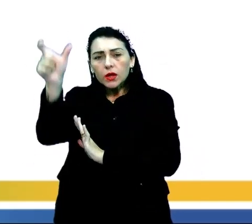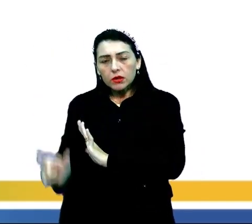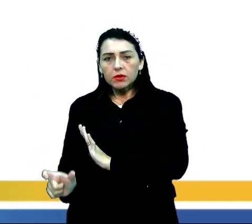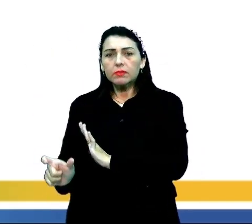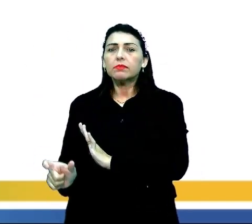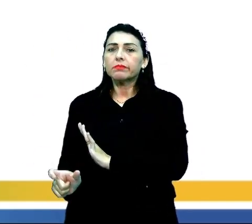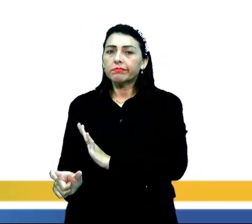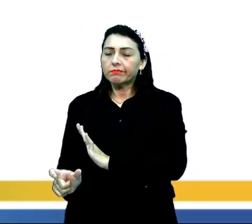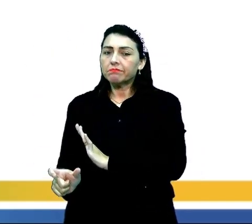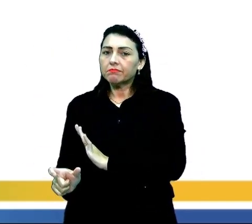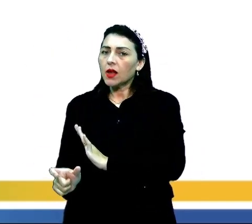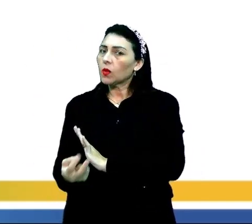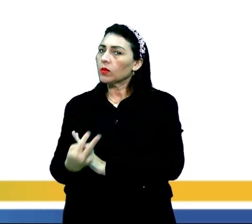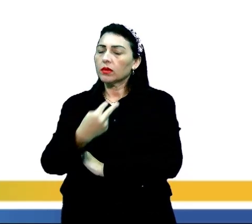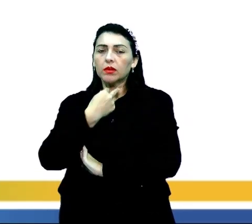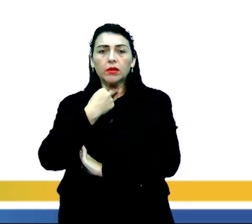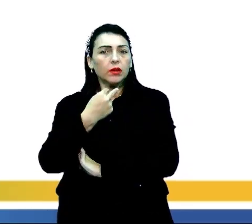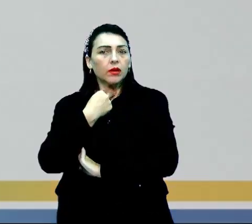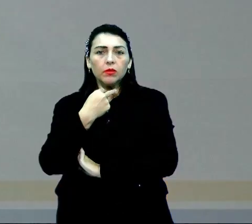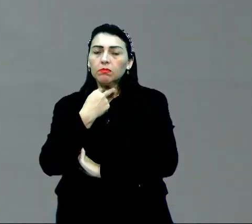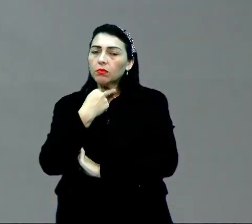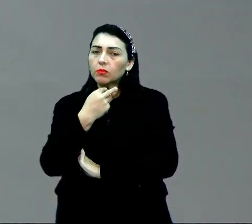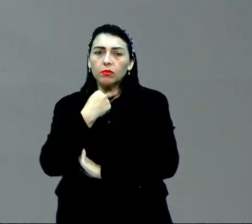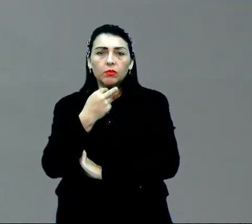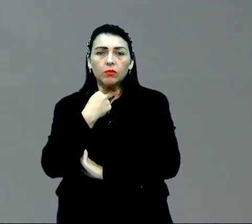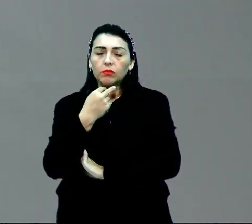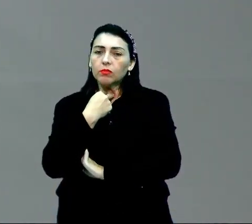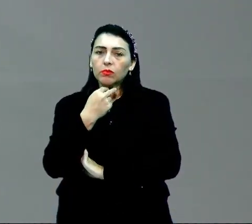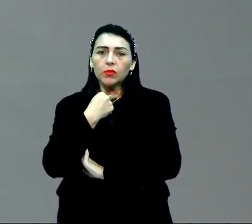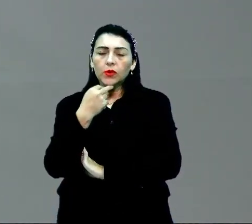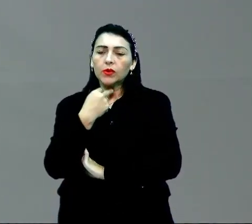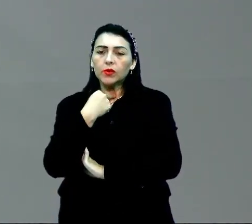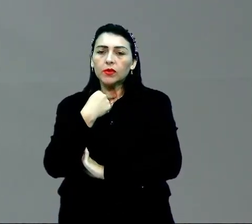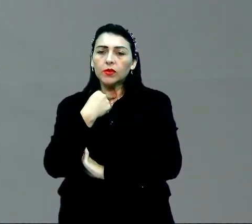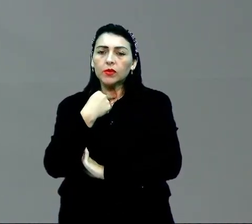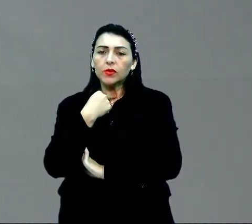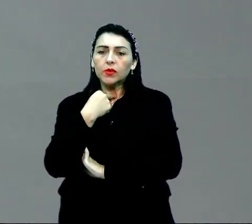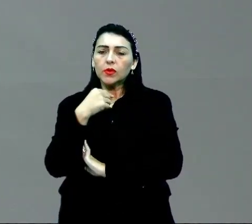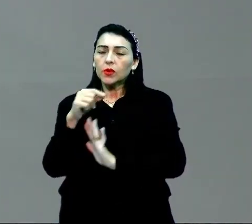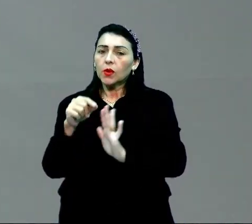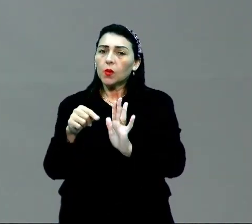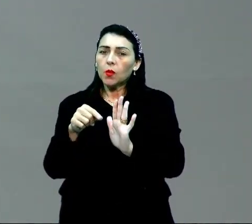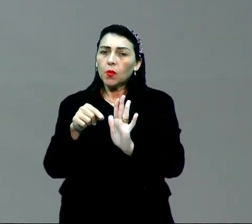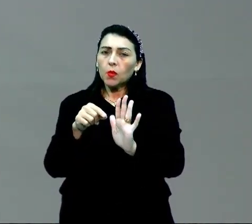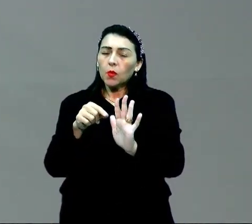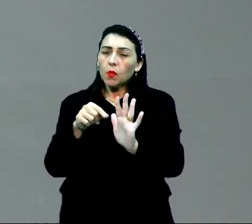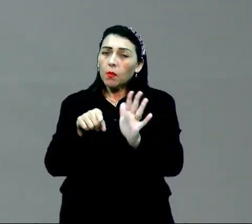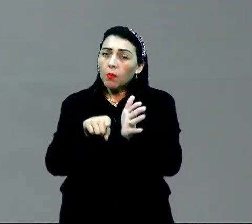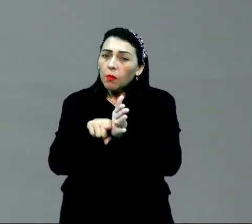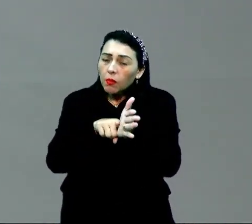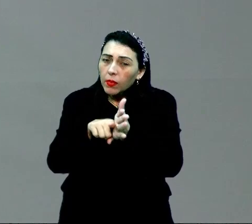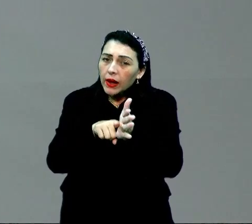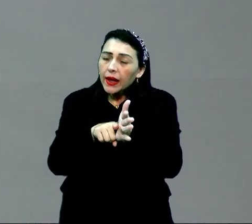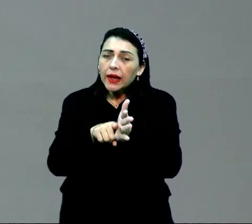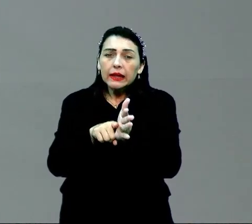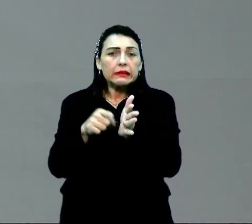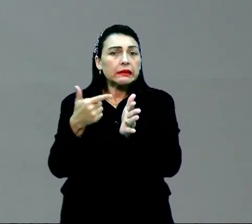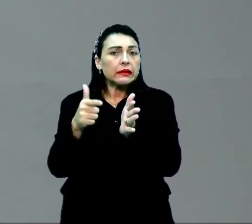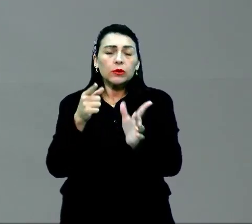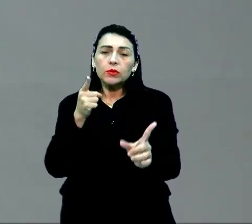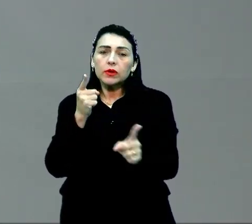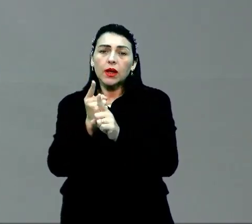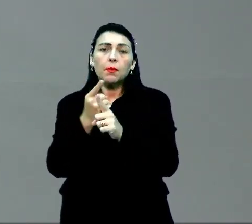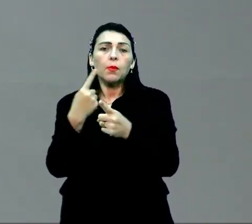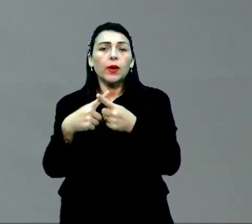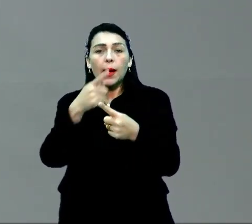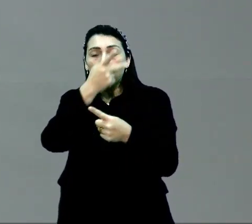indivíduos. Gente, eu não posso, sob hipótese nenhuma, eu não posso criar um dado que ele não existe, porque o meu corretor, ele vai pesquisar se